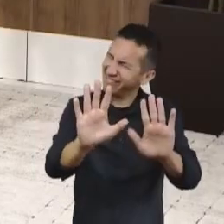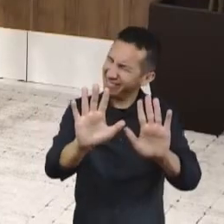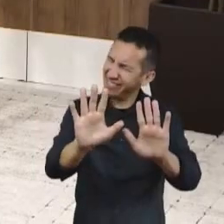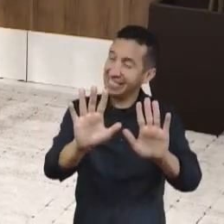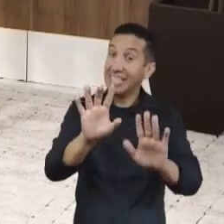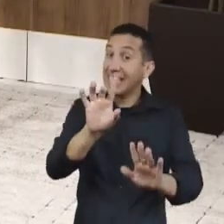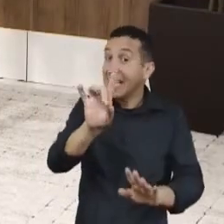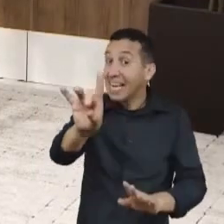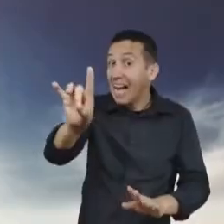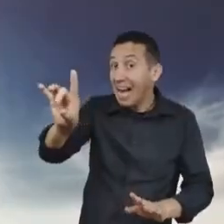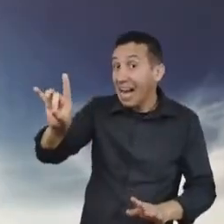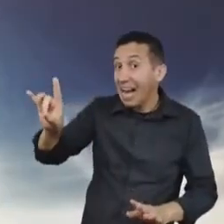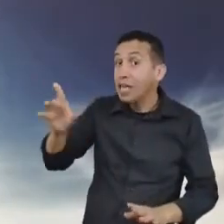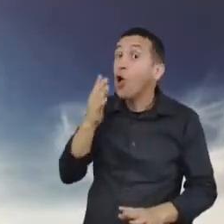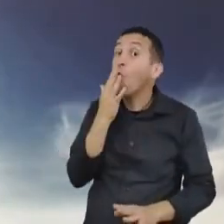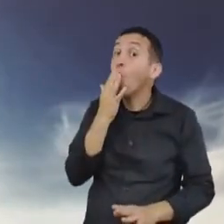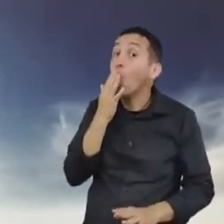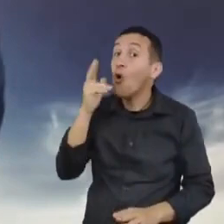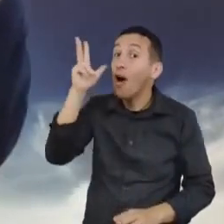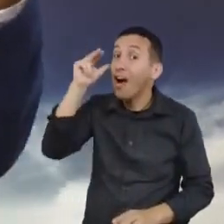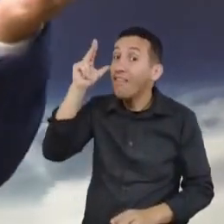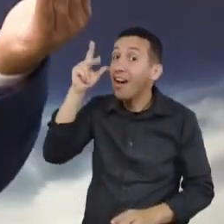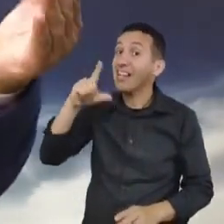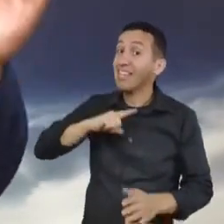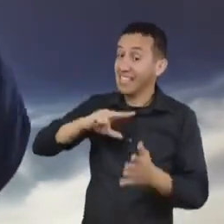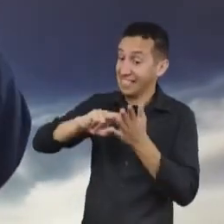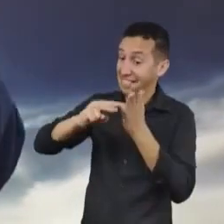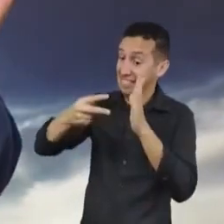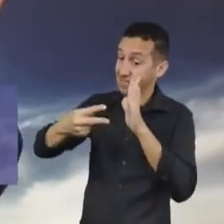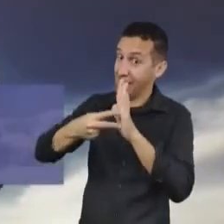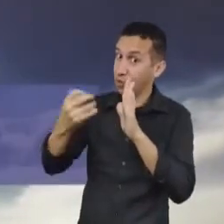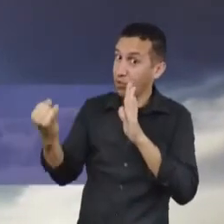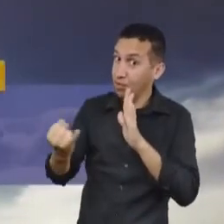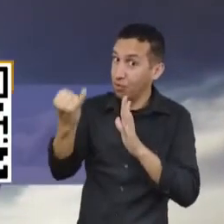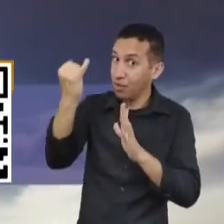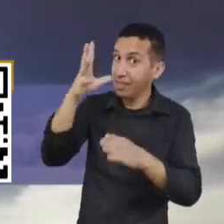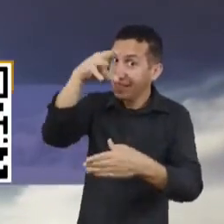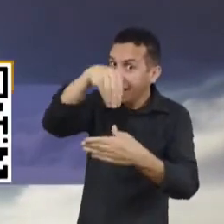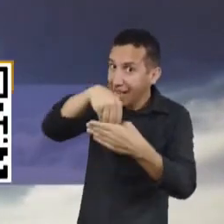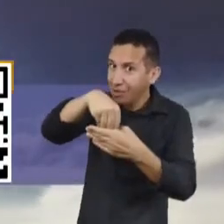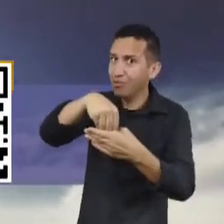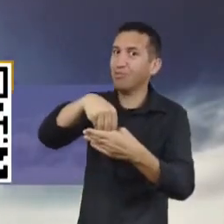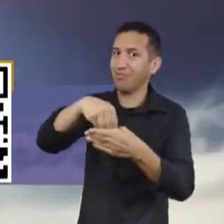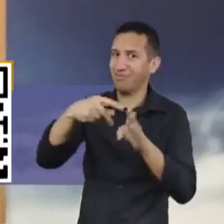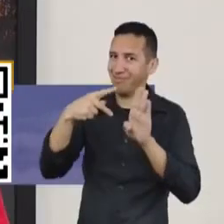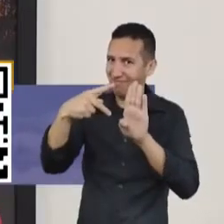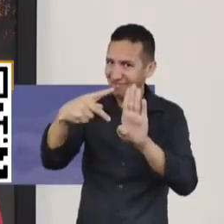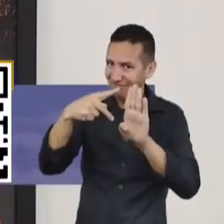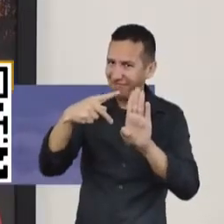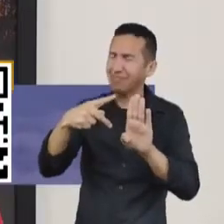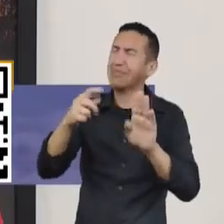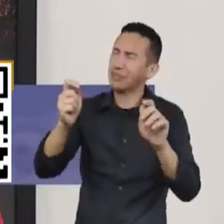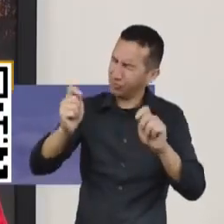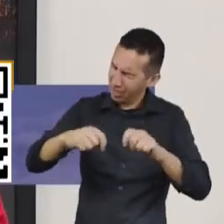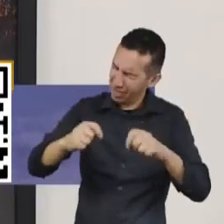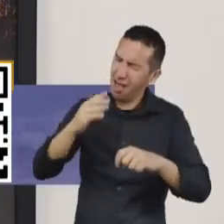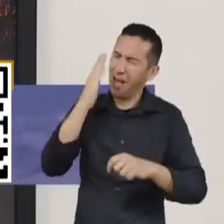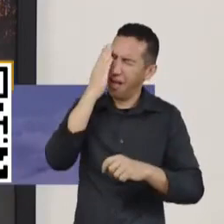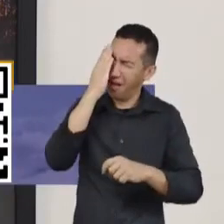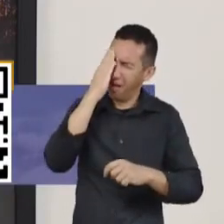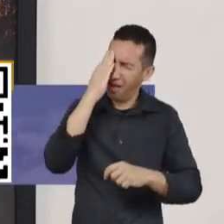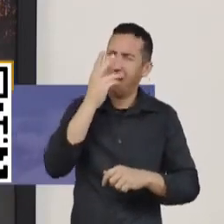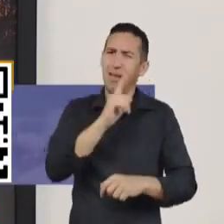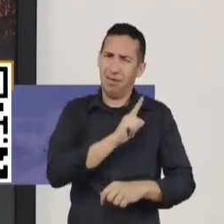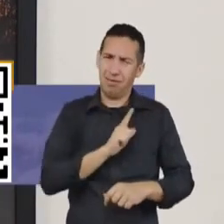Só que cada cada cavalo cada cor tem um significado importante na profecia então dá para entender